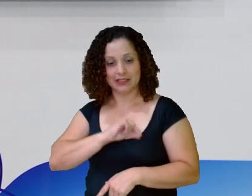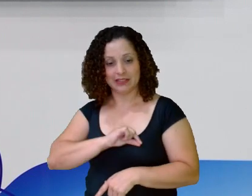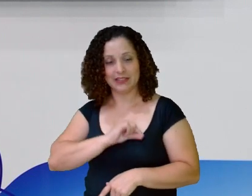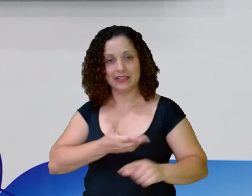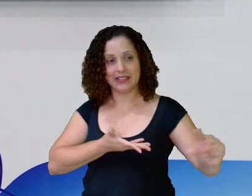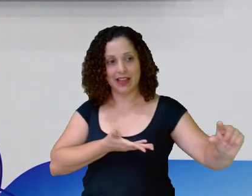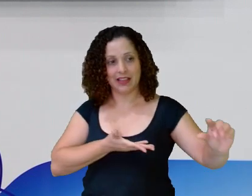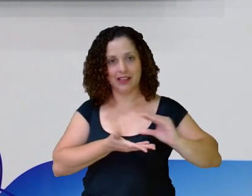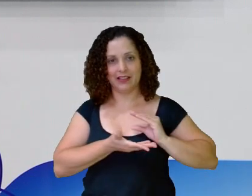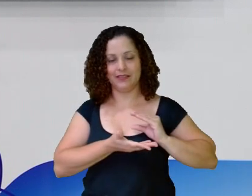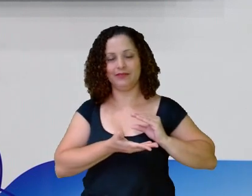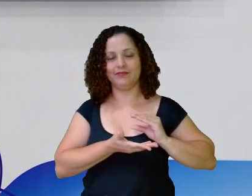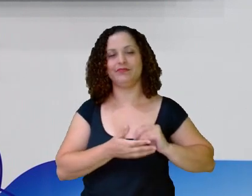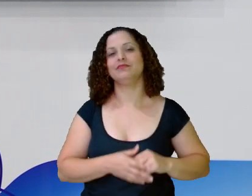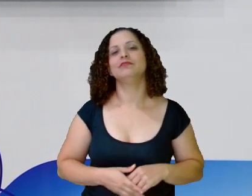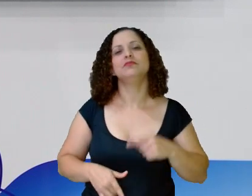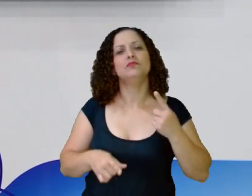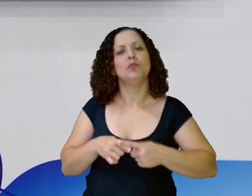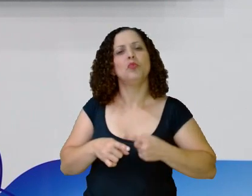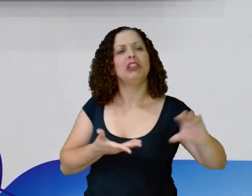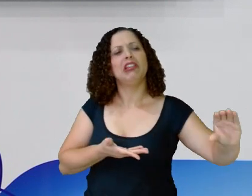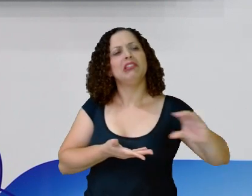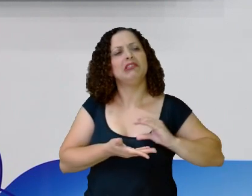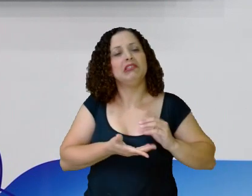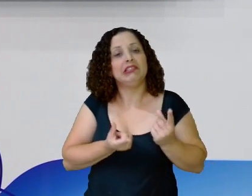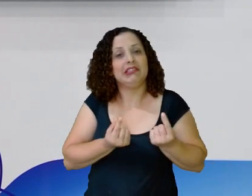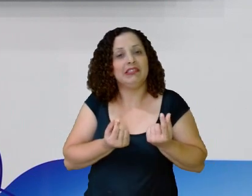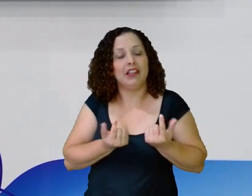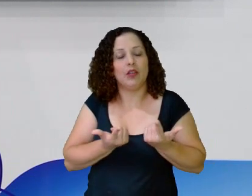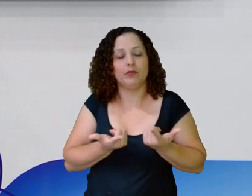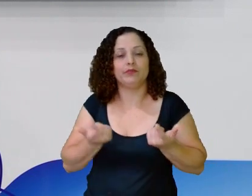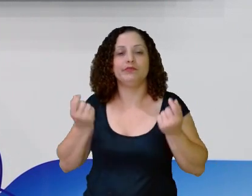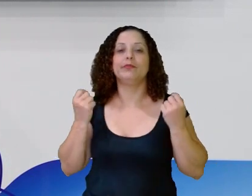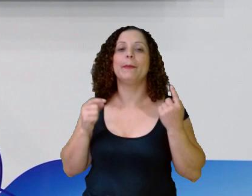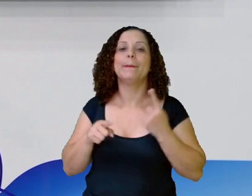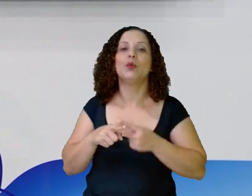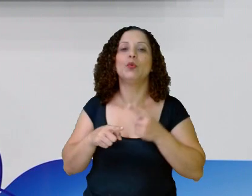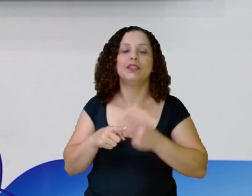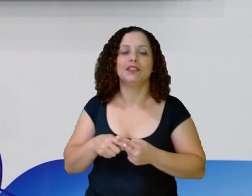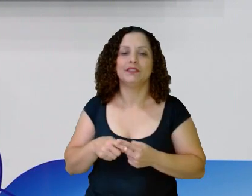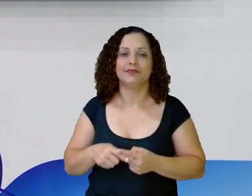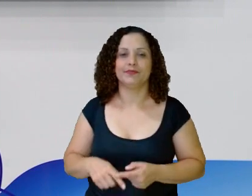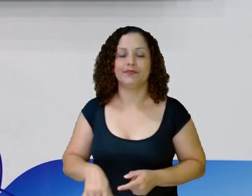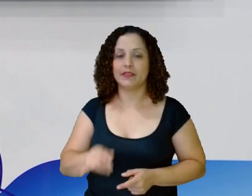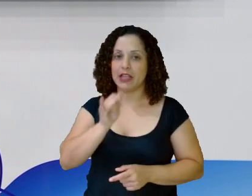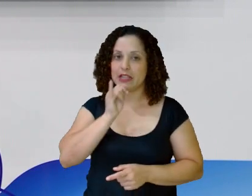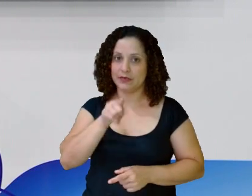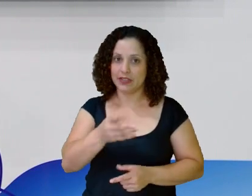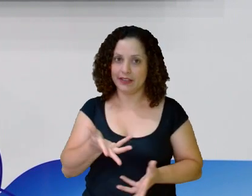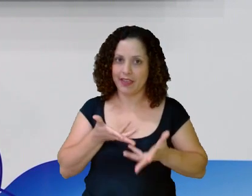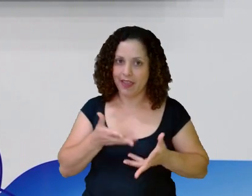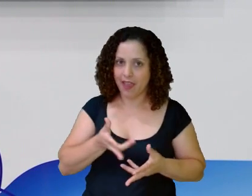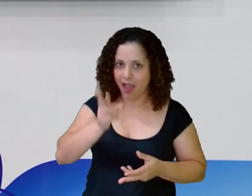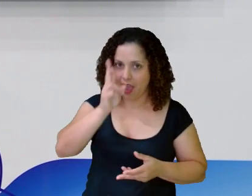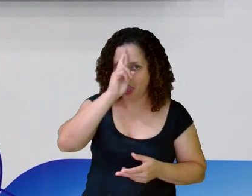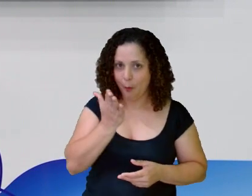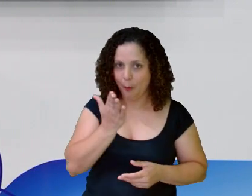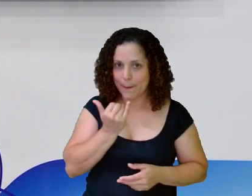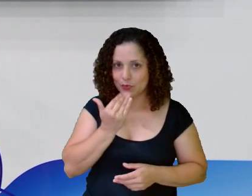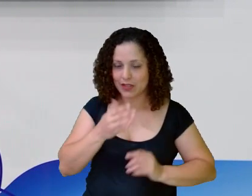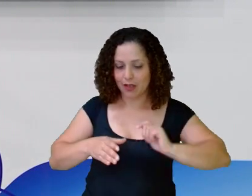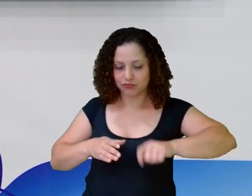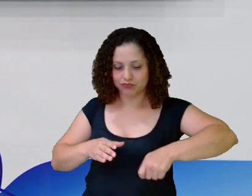trabalho. E por que receber? Qual a necessidade disso? Bom, se você quiser, por exemplo, almoçar, você vai